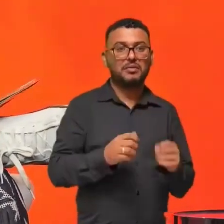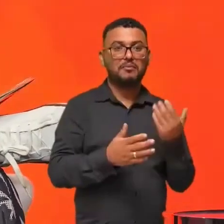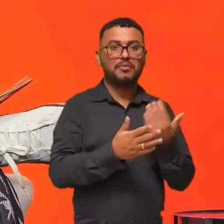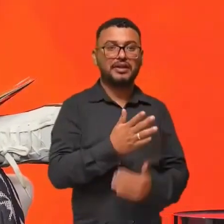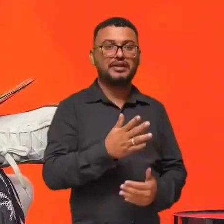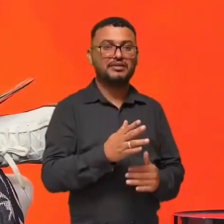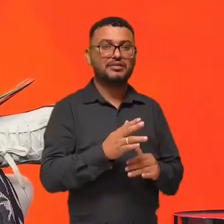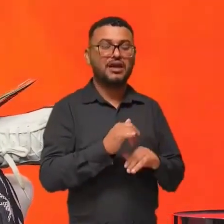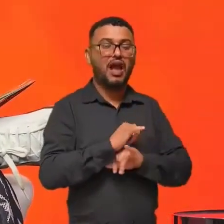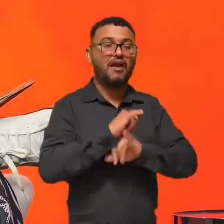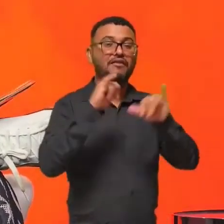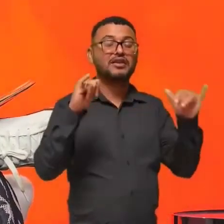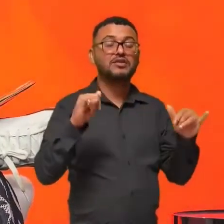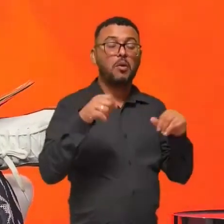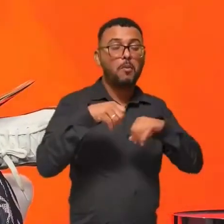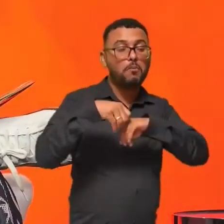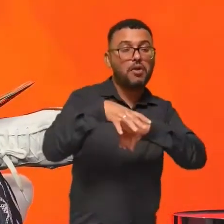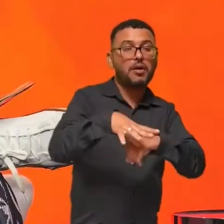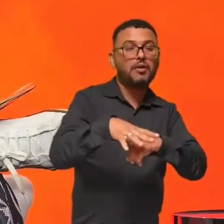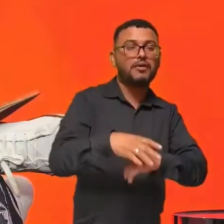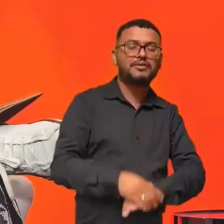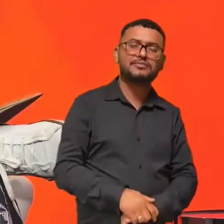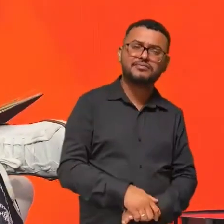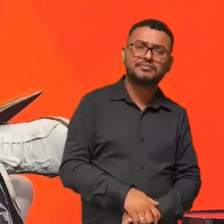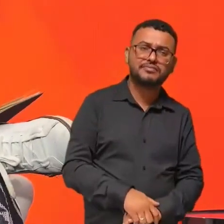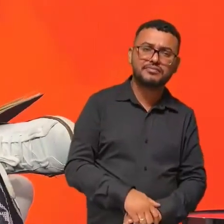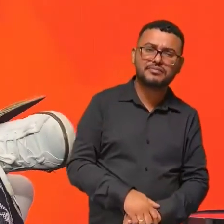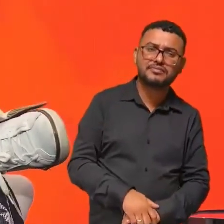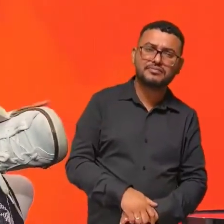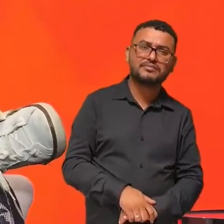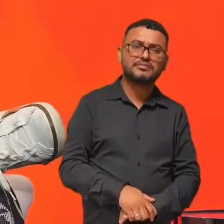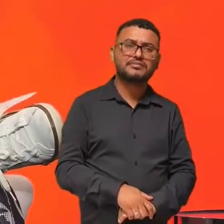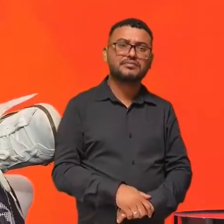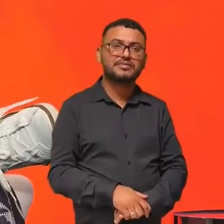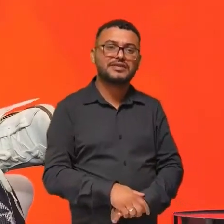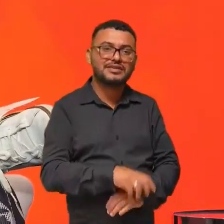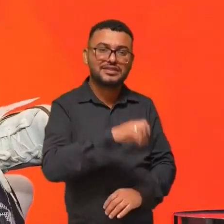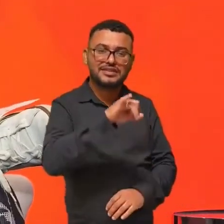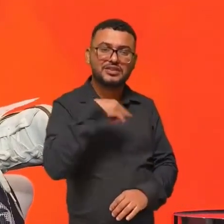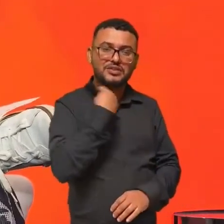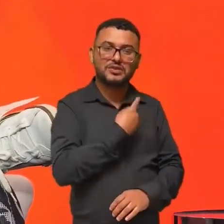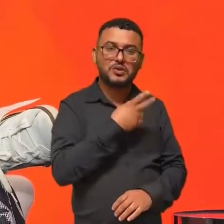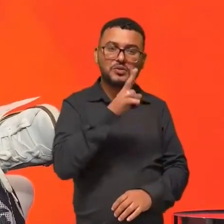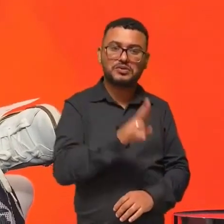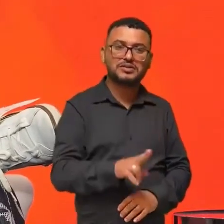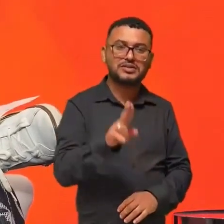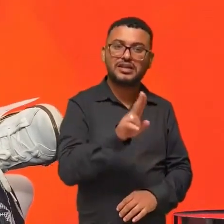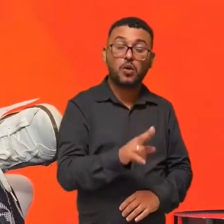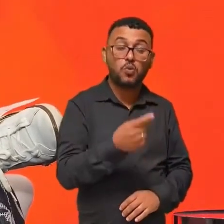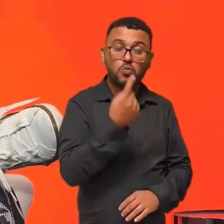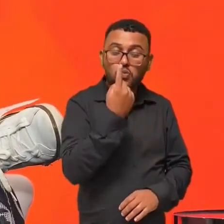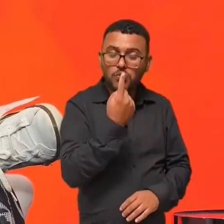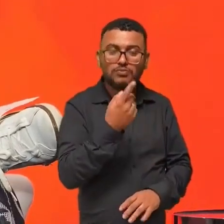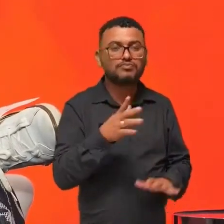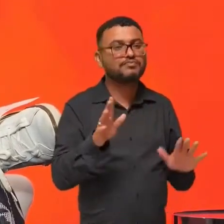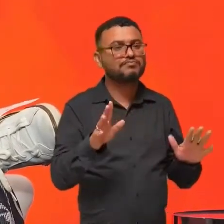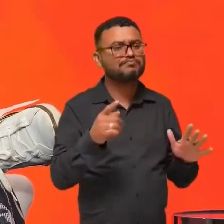que vai sobrar se a gente se amarra somente a esses formatos? Então, a gente não tem como